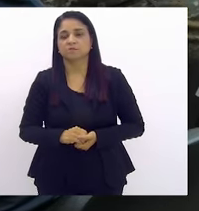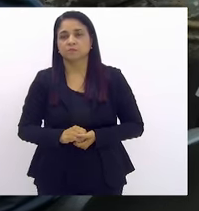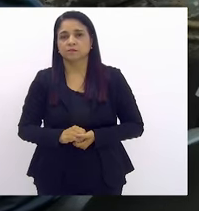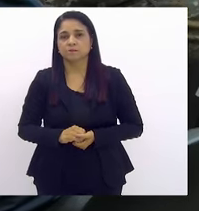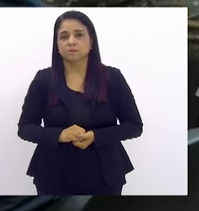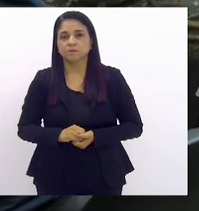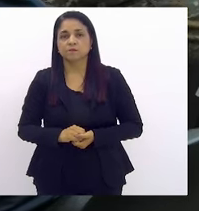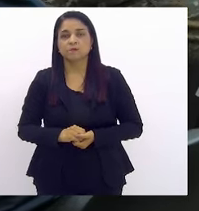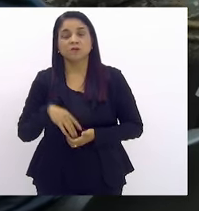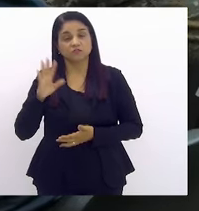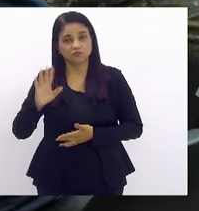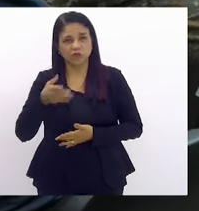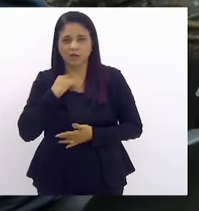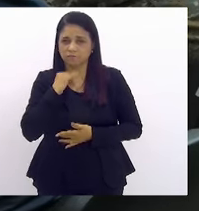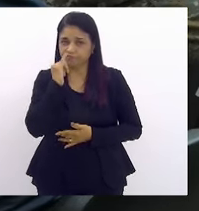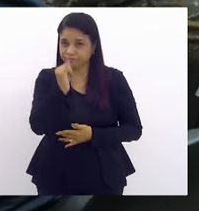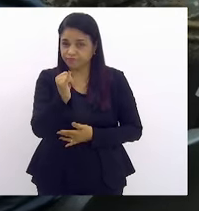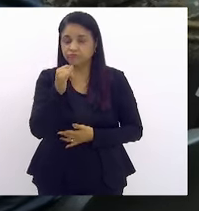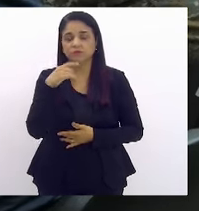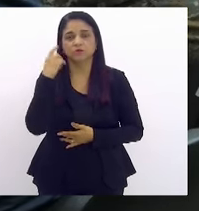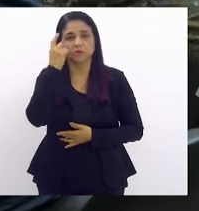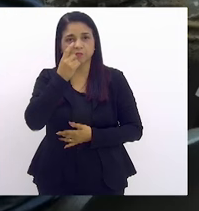Como bem falou o deputado,